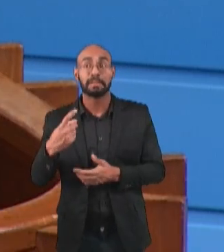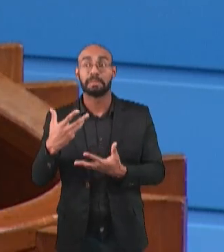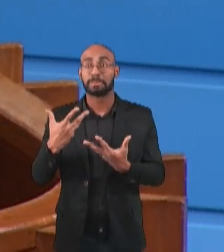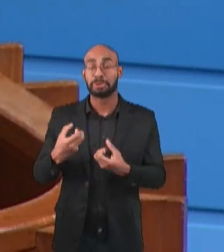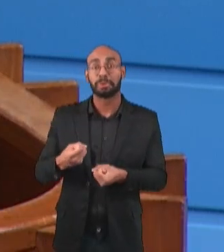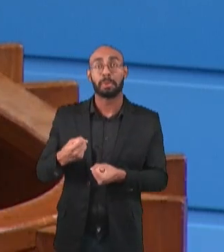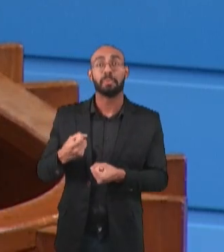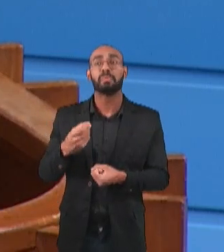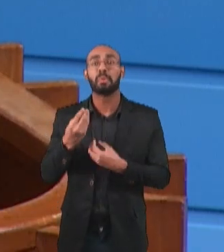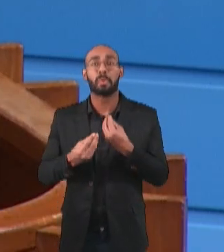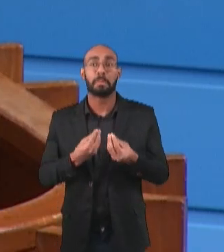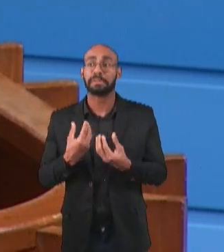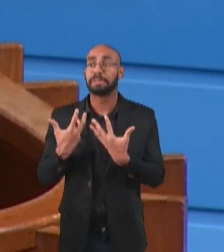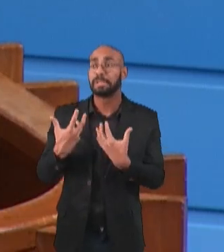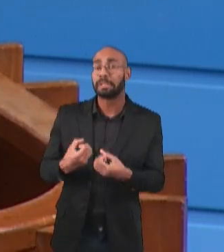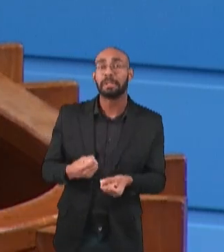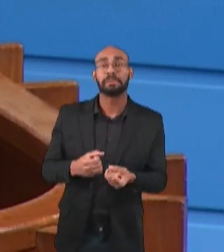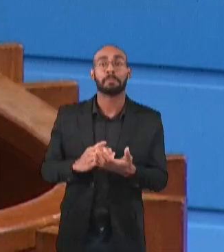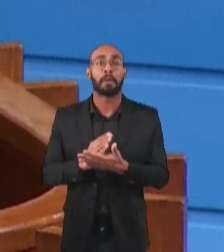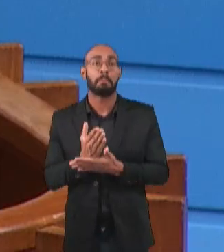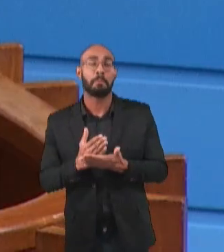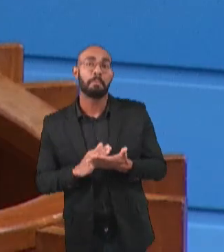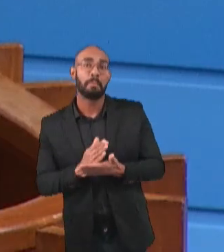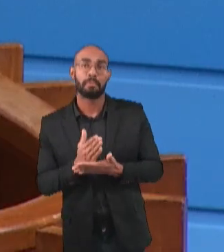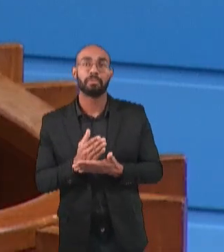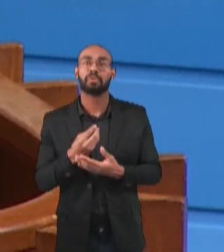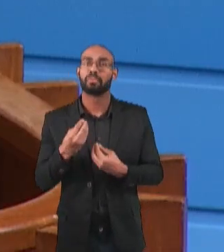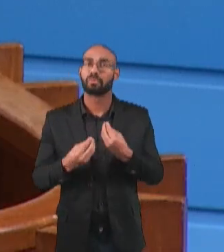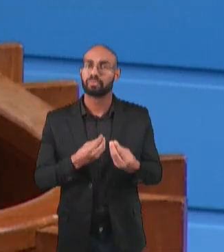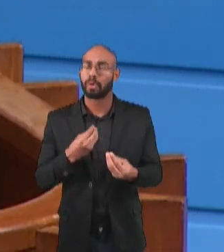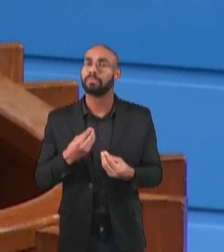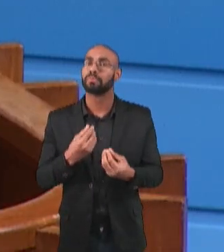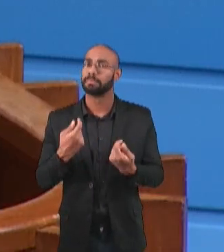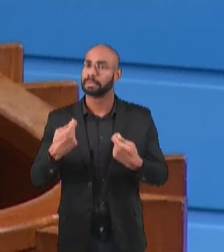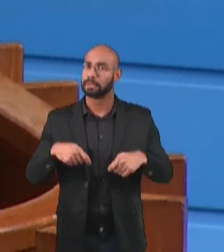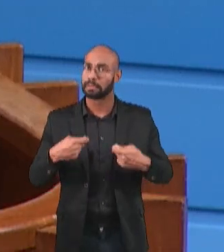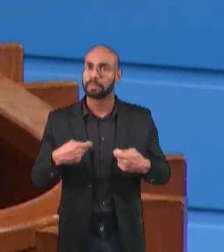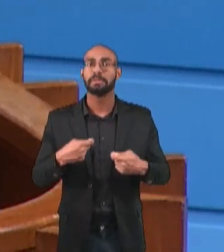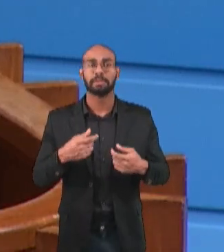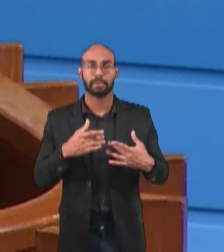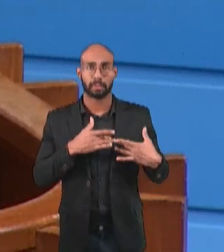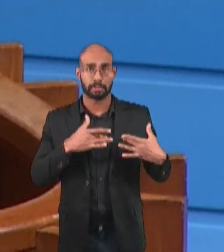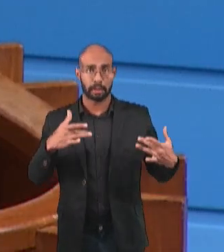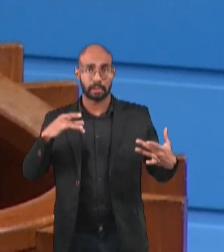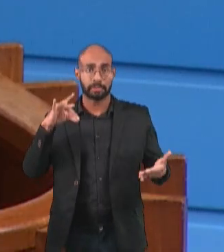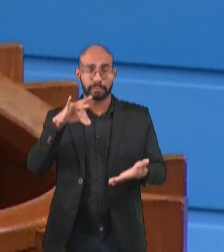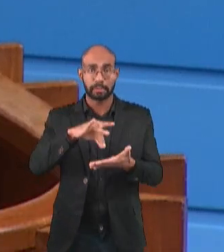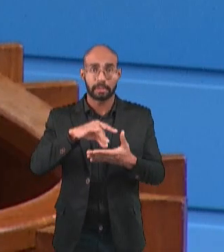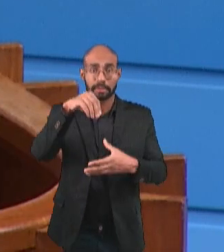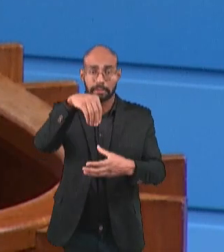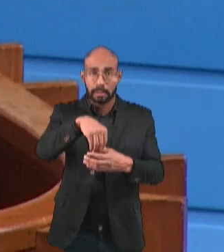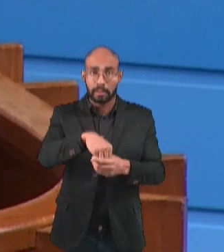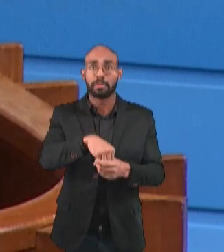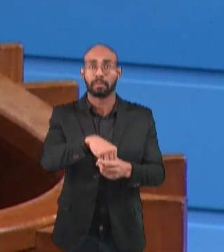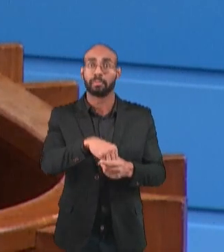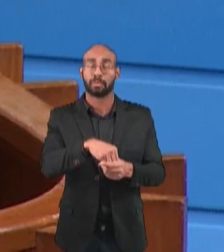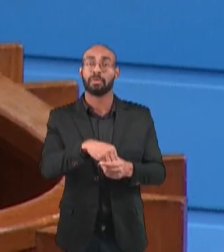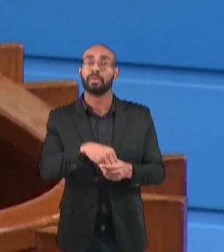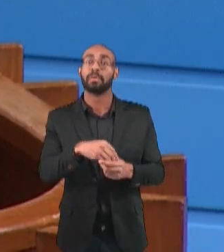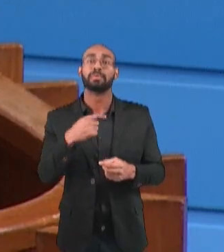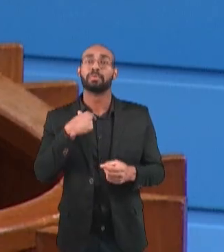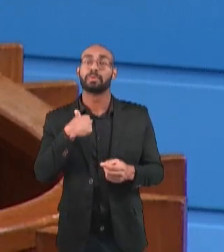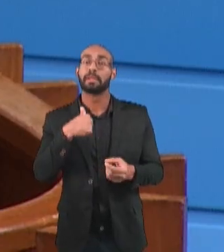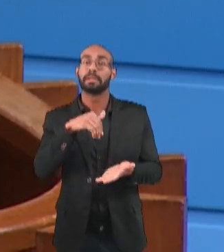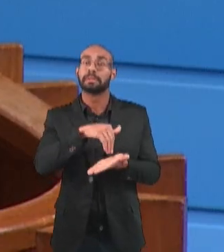daqueles que têm obrigação íntima e solidária com o Estado dentro da Secretaria de Fazenda,